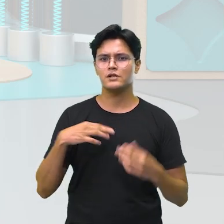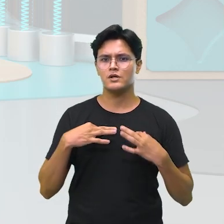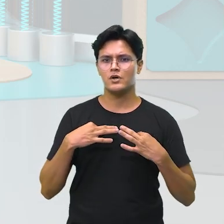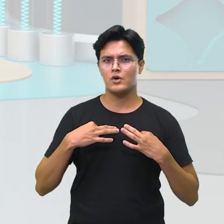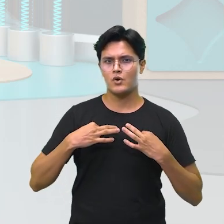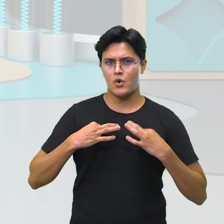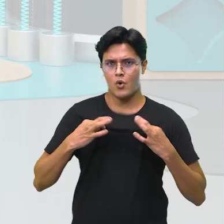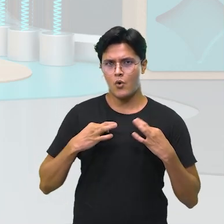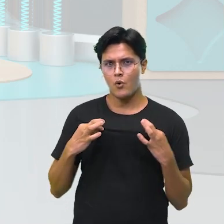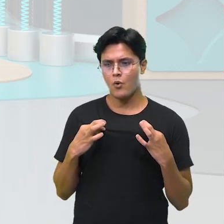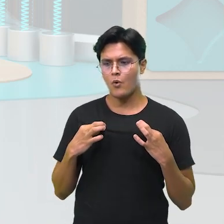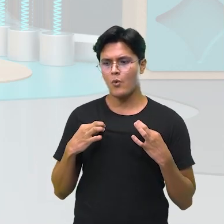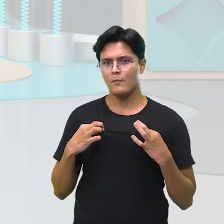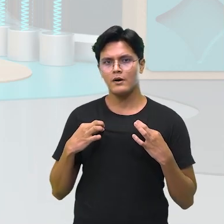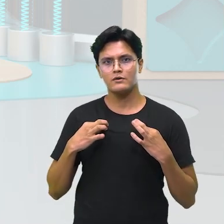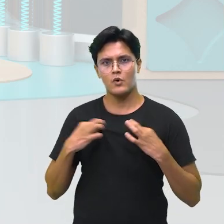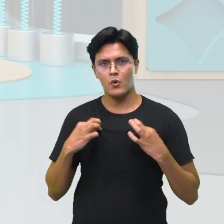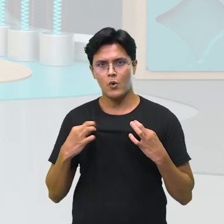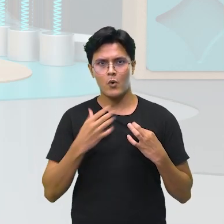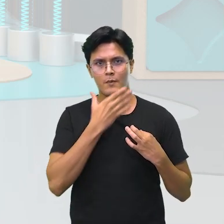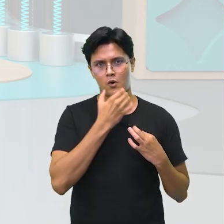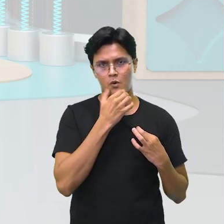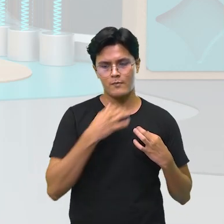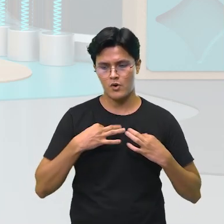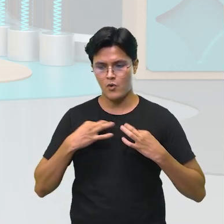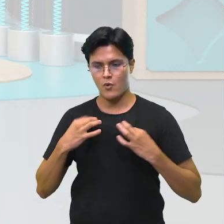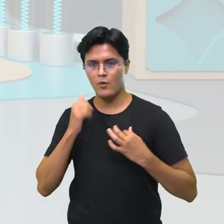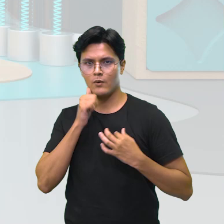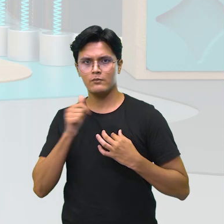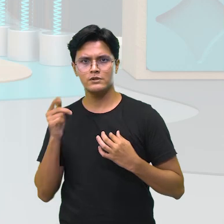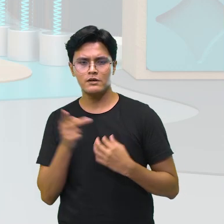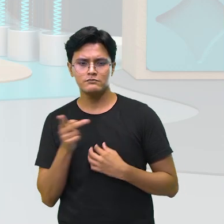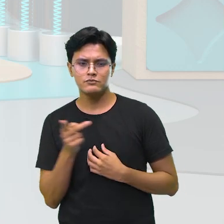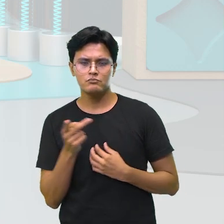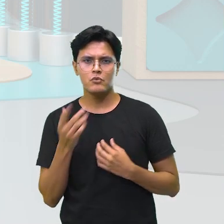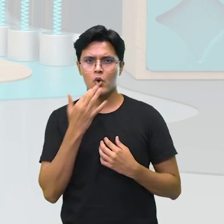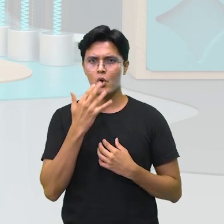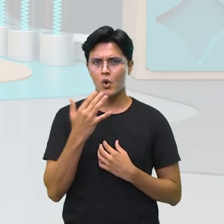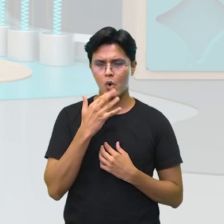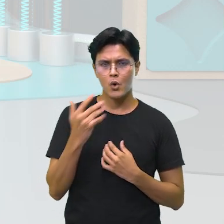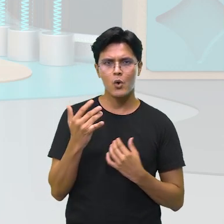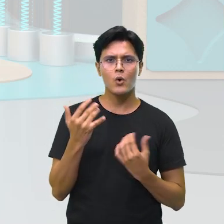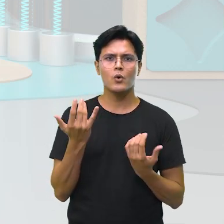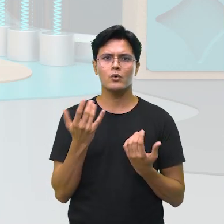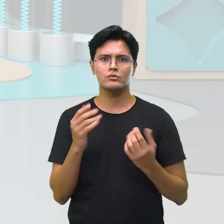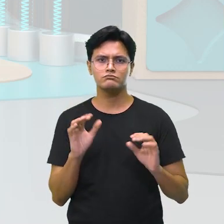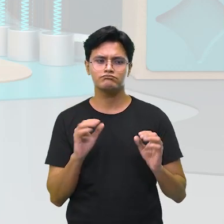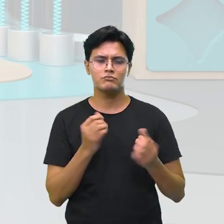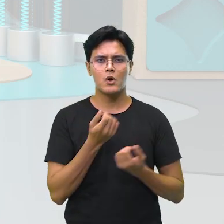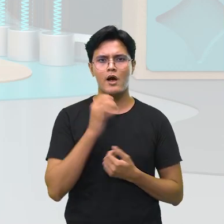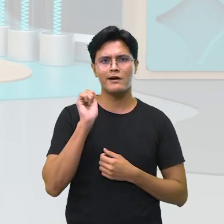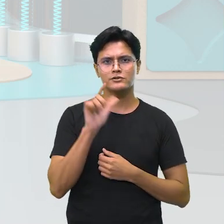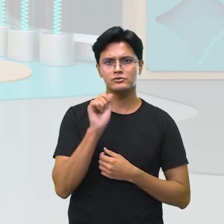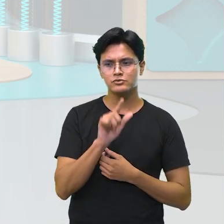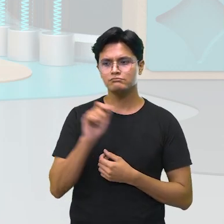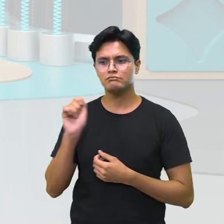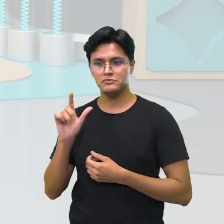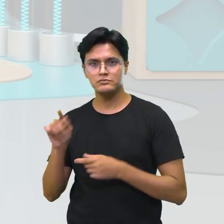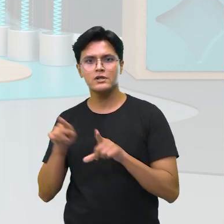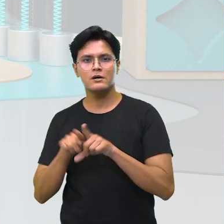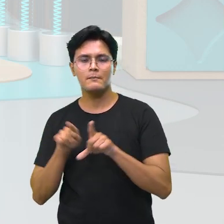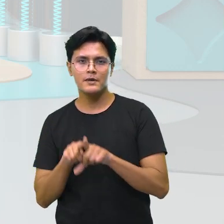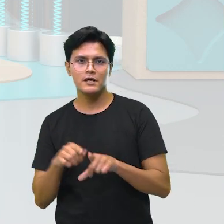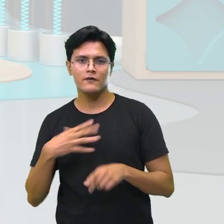uma blusa azul mais clarinha, e ela um azul mais escuro, o filhinho estava assim tão bonitinho, cabelo bem